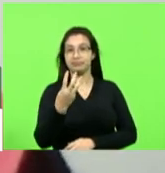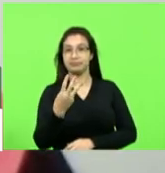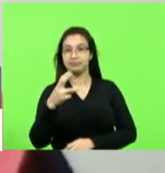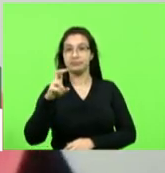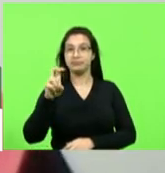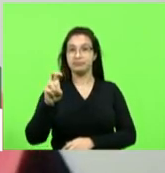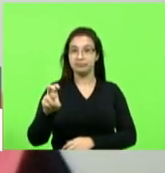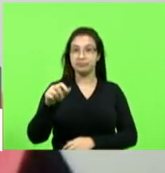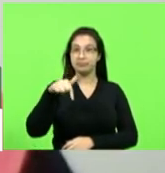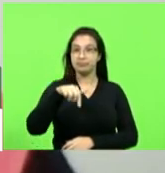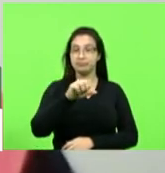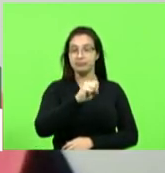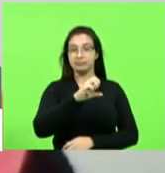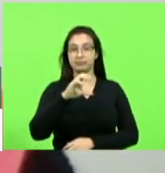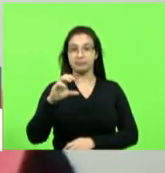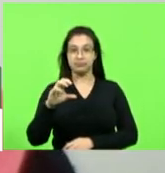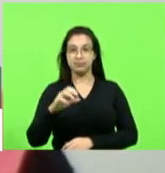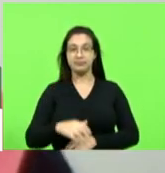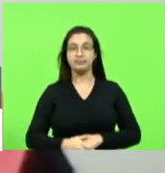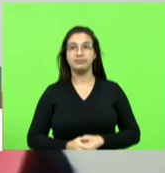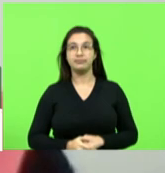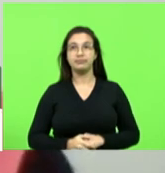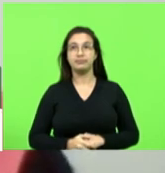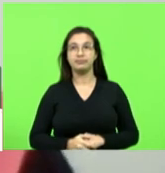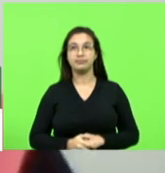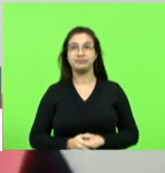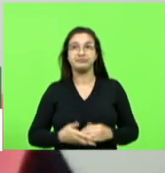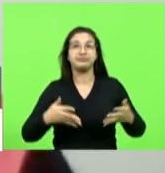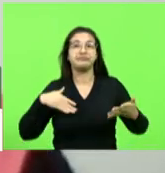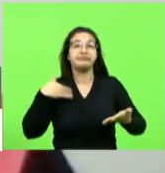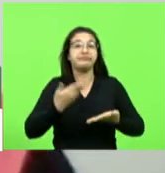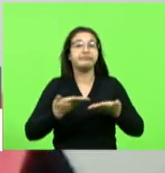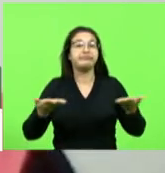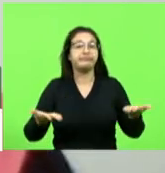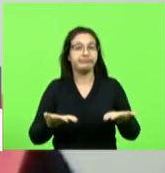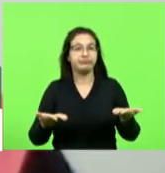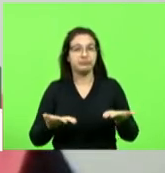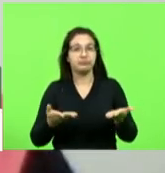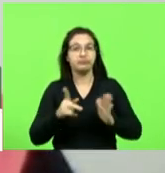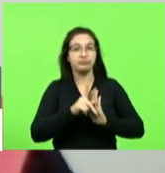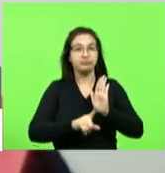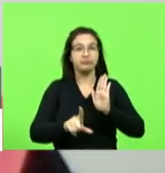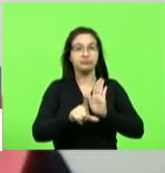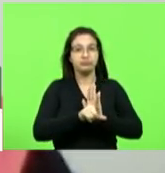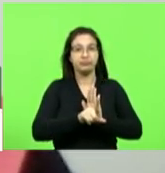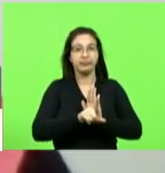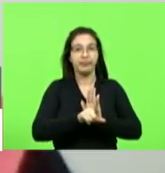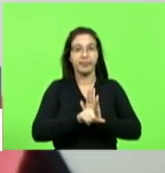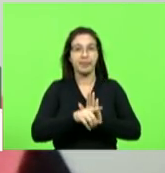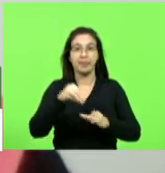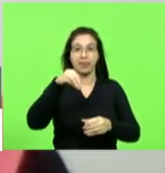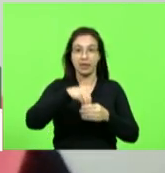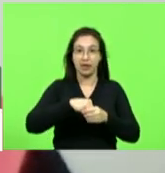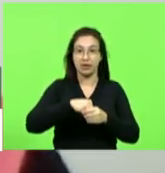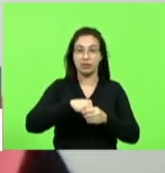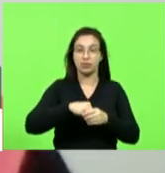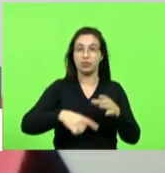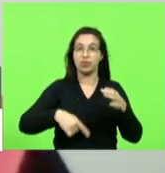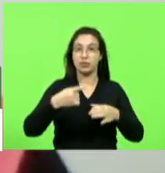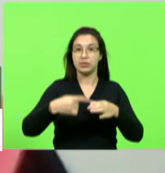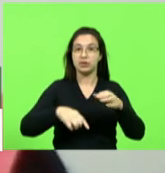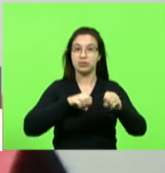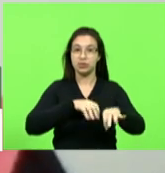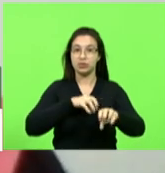13.935 no estado de Santa Catarina. Atualmente, o projeto de lei está na Comissão de Educação,